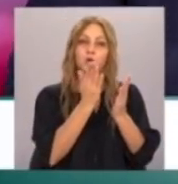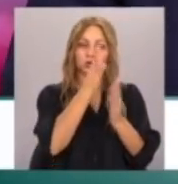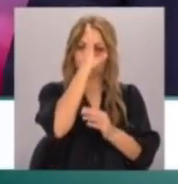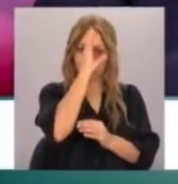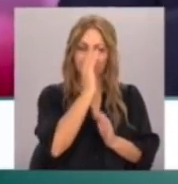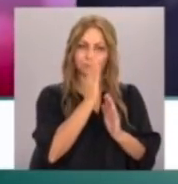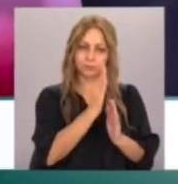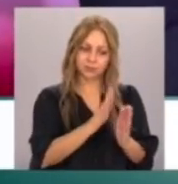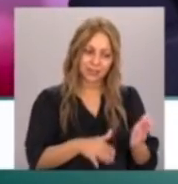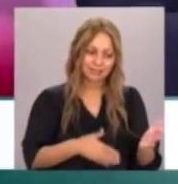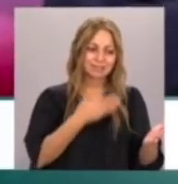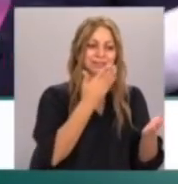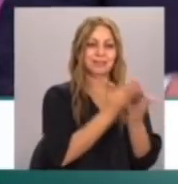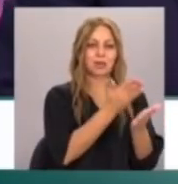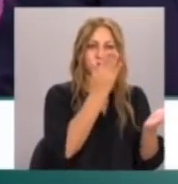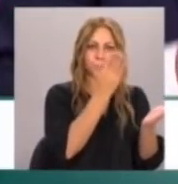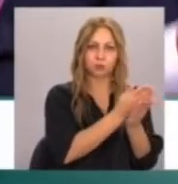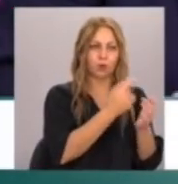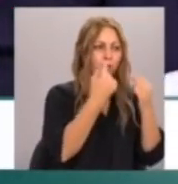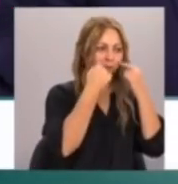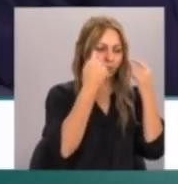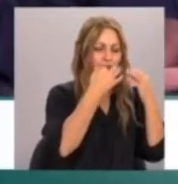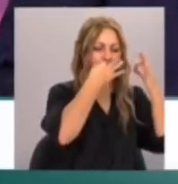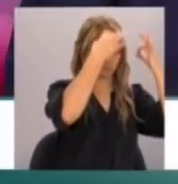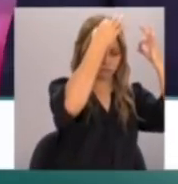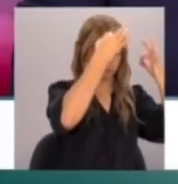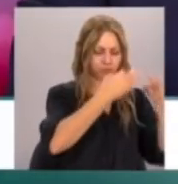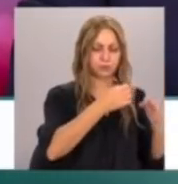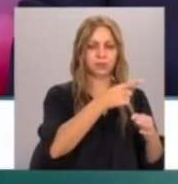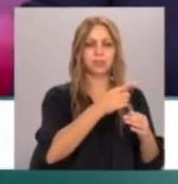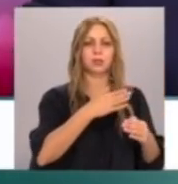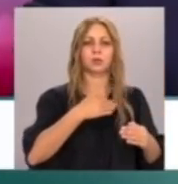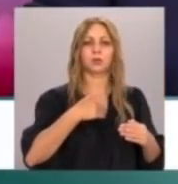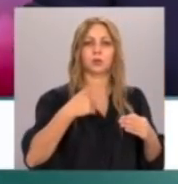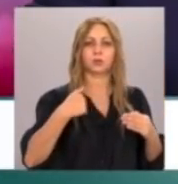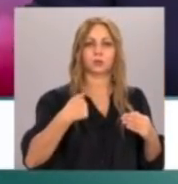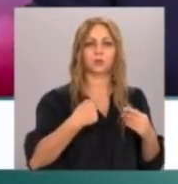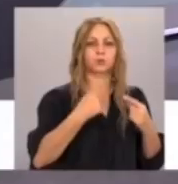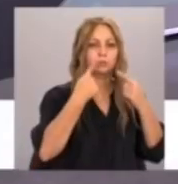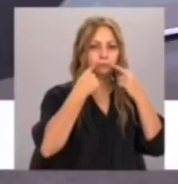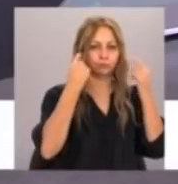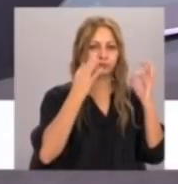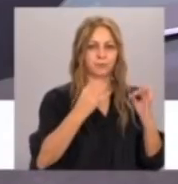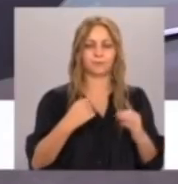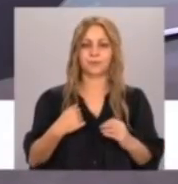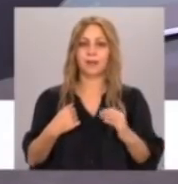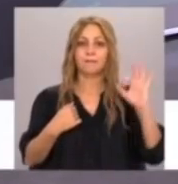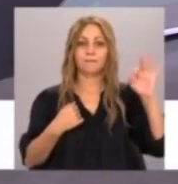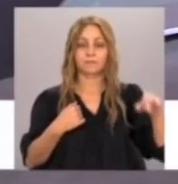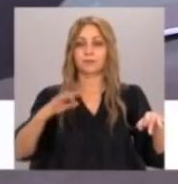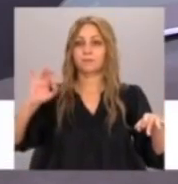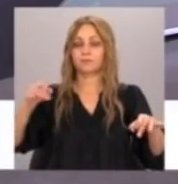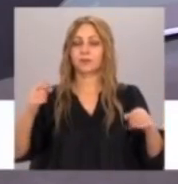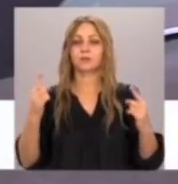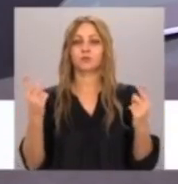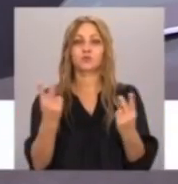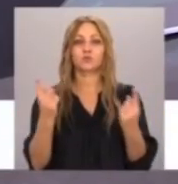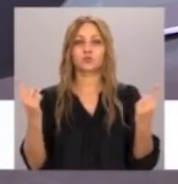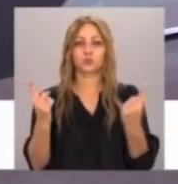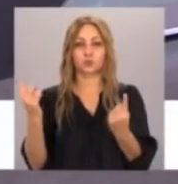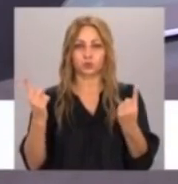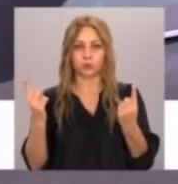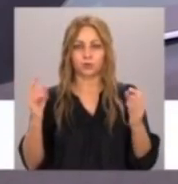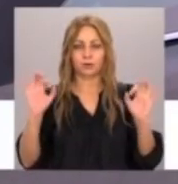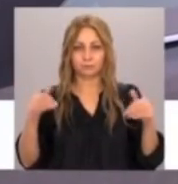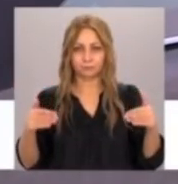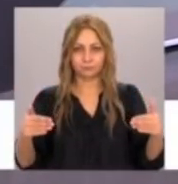ensino público de qualidade e uma saúde pública de qualidade até terminou Rio termino também consigo agora eles vão conseguir ter uma mensagem final eu sei que não sei se